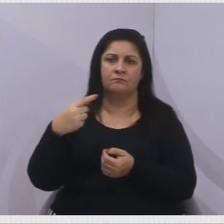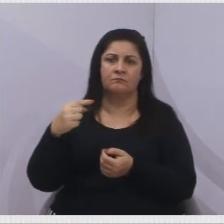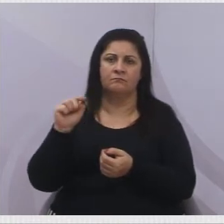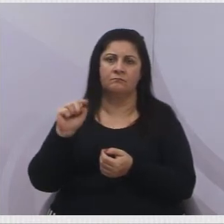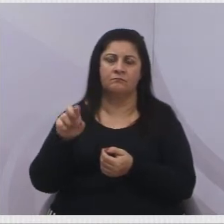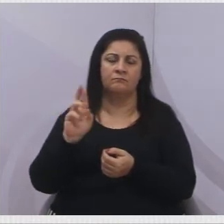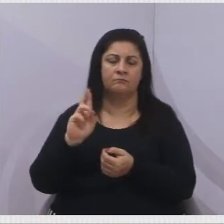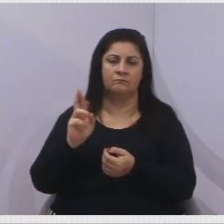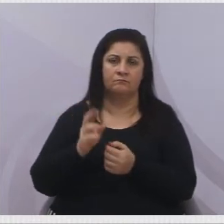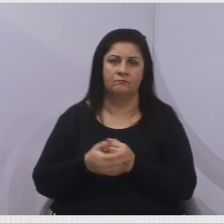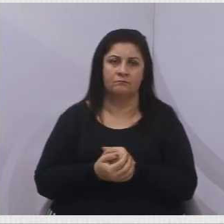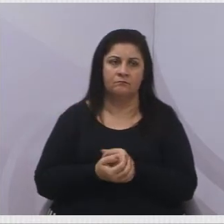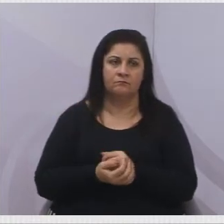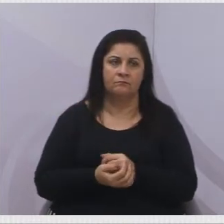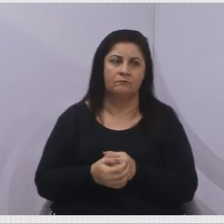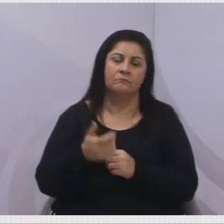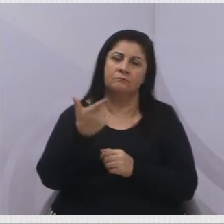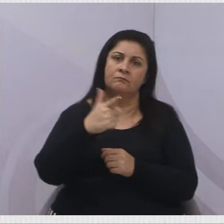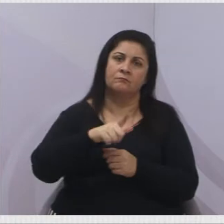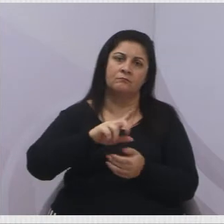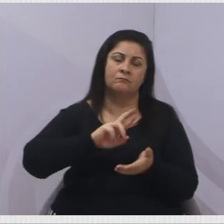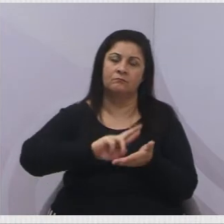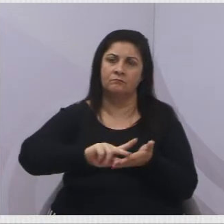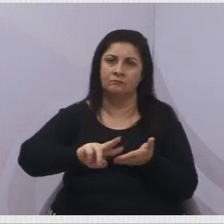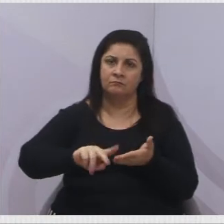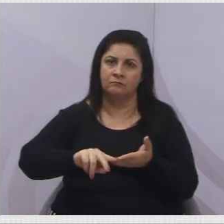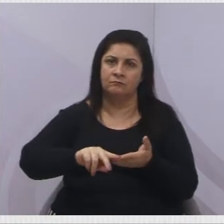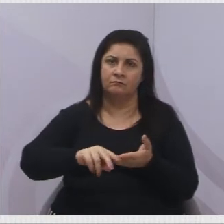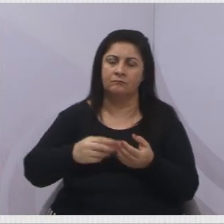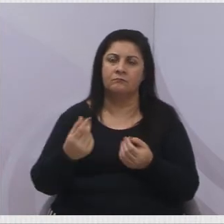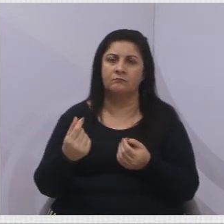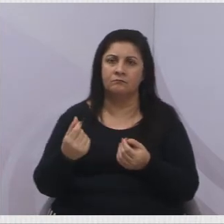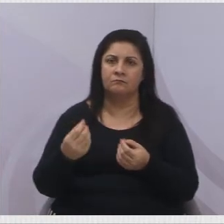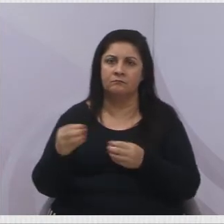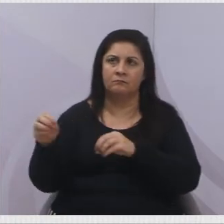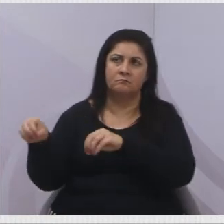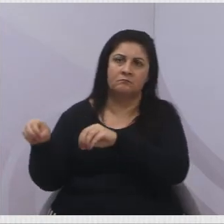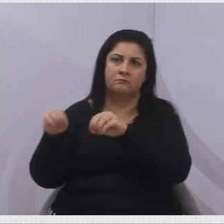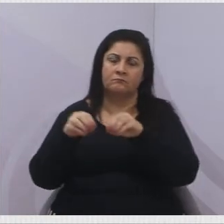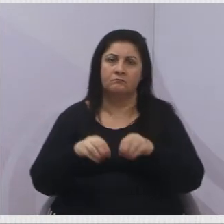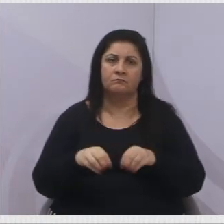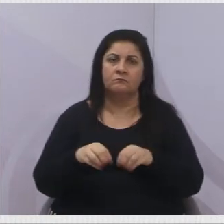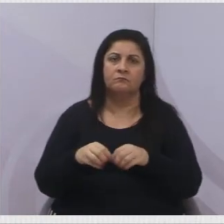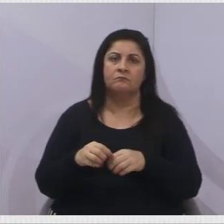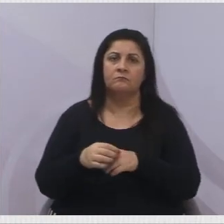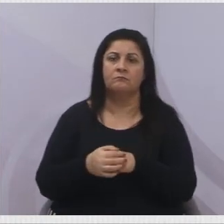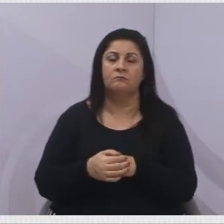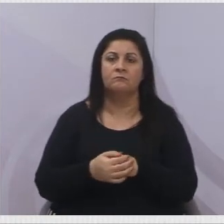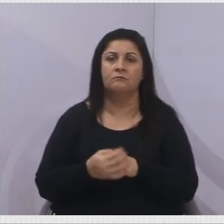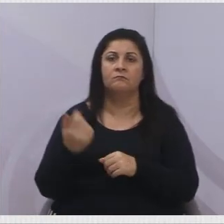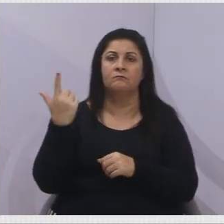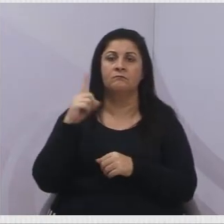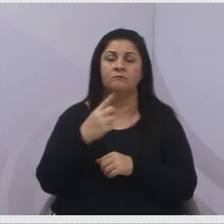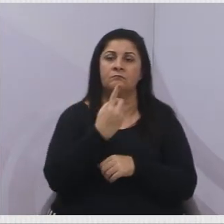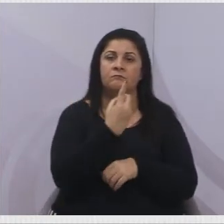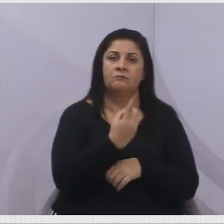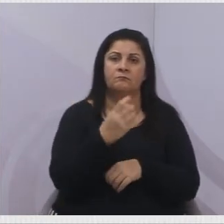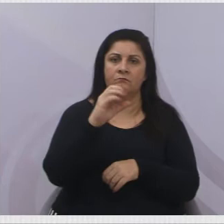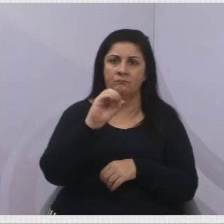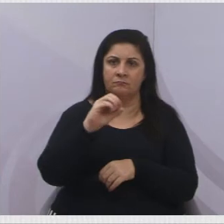1.281.806. E outros recursos transferidos de outras fontes, nós recebemos R$